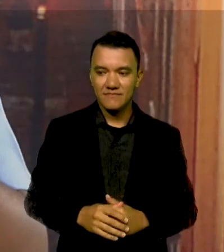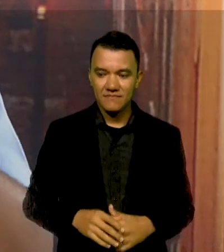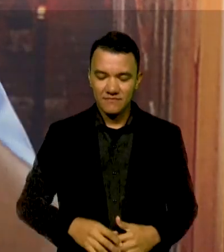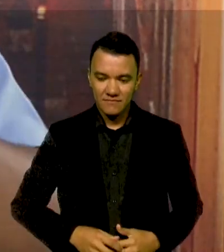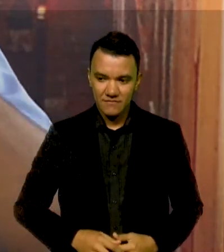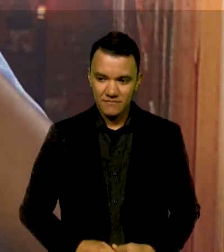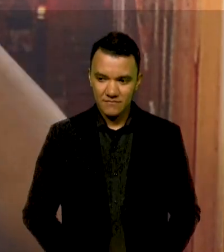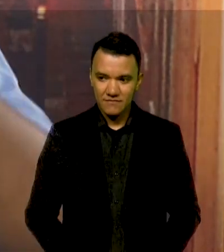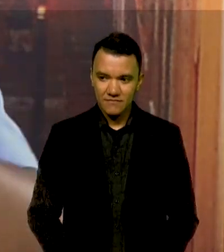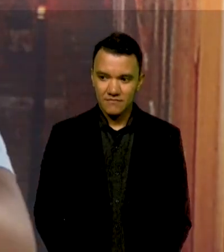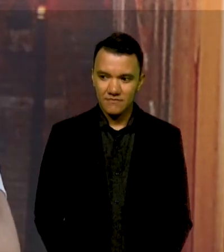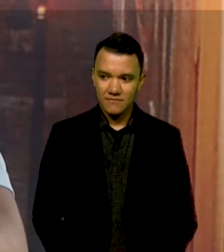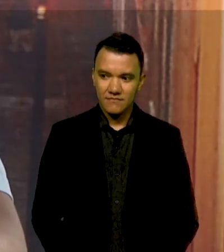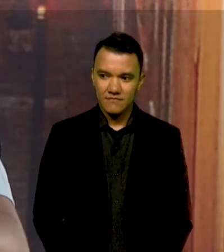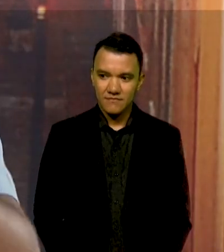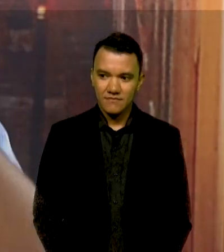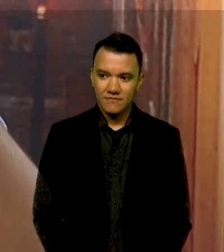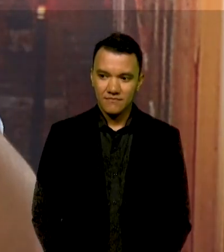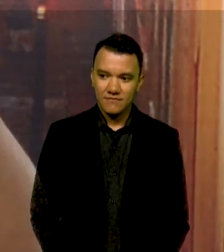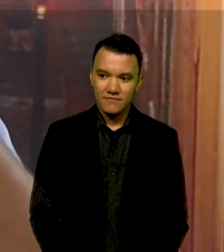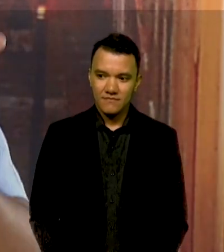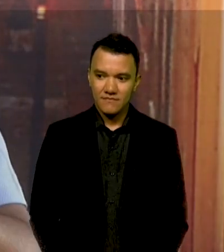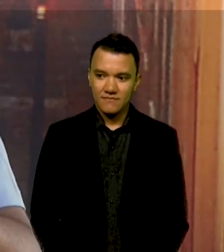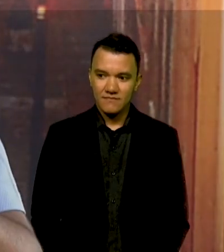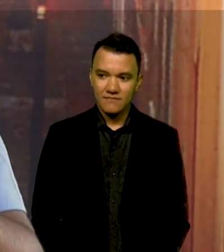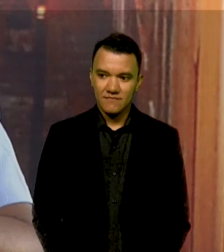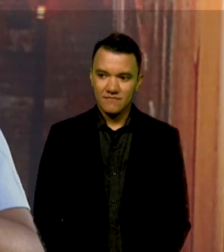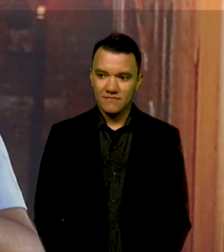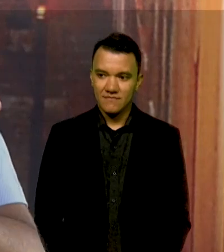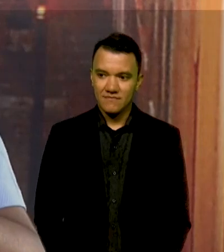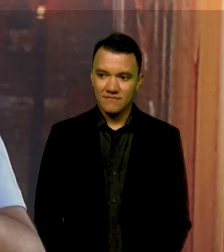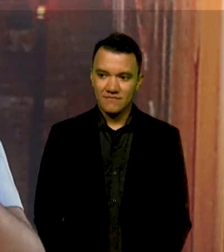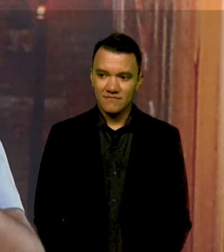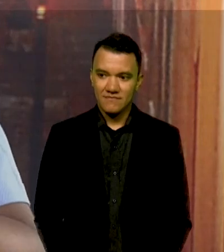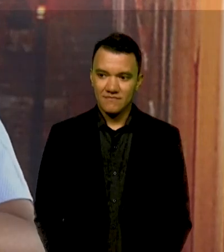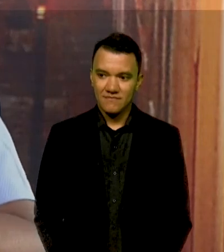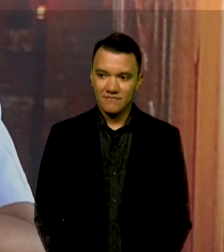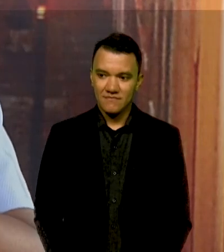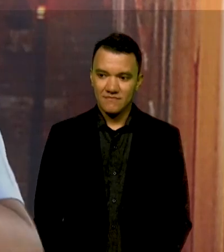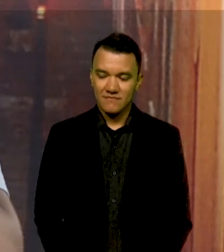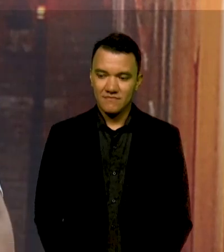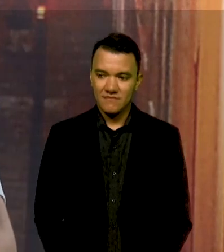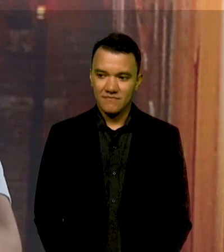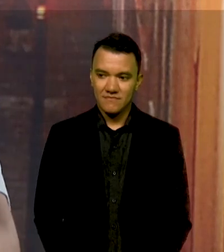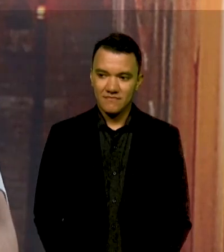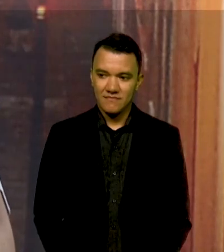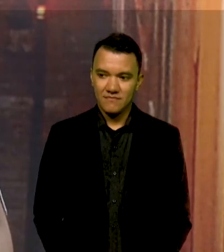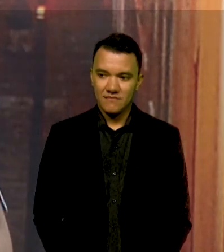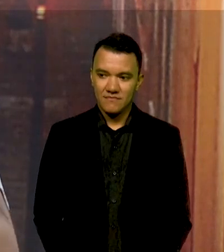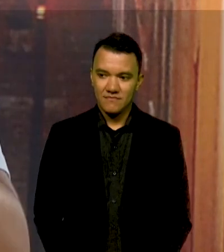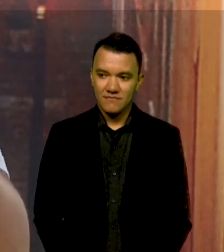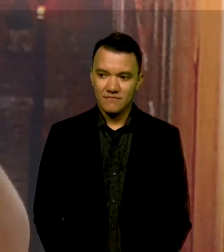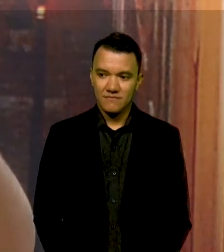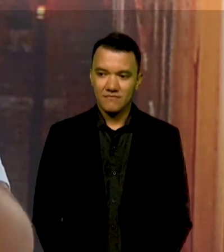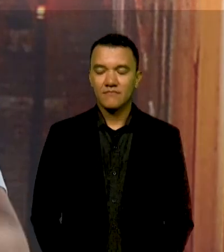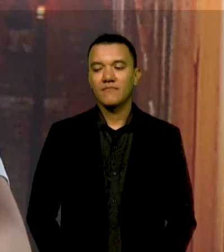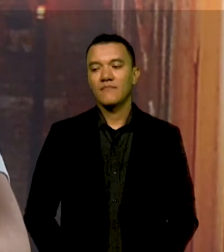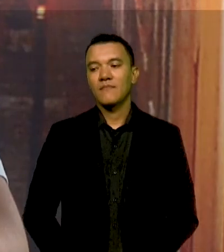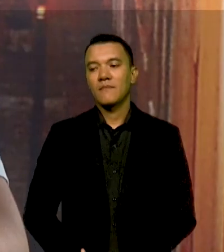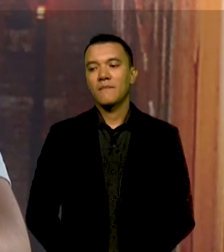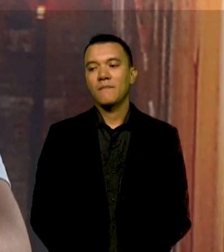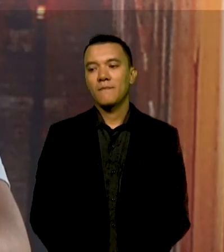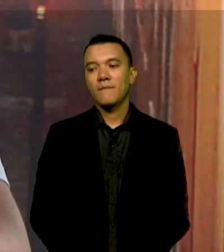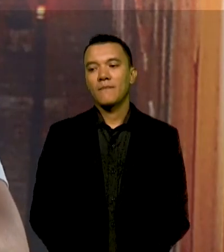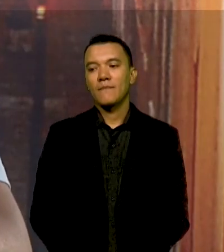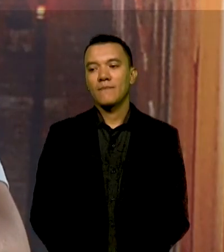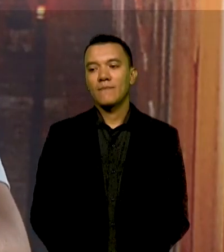Esse profissional é fundamental, né? Se não há intérpretes num ambiente onde só se comunica a língua oral, é impossível que a gente consiga